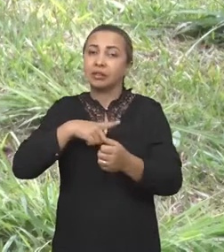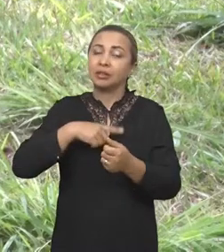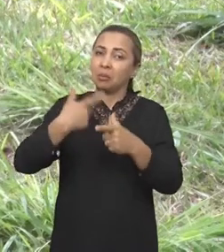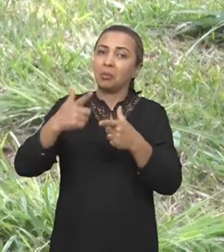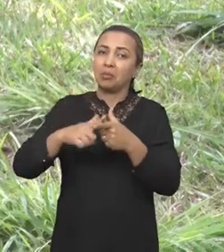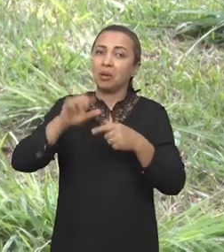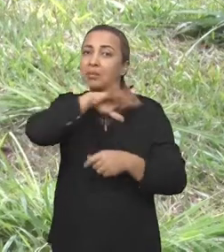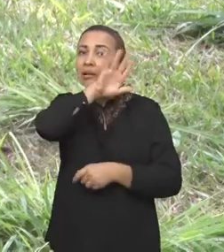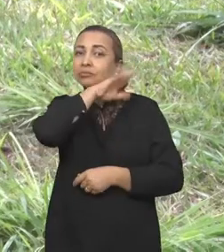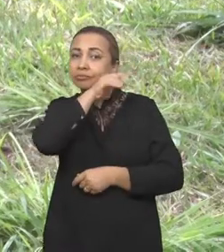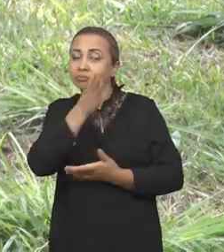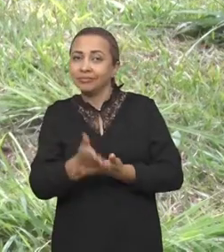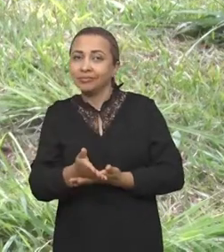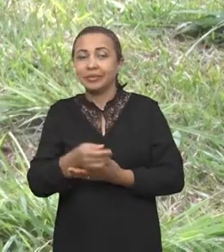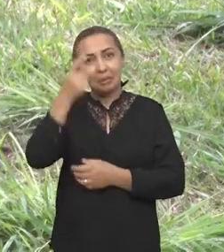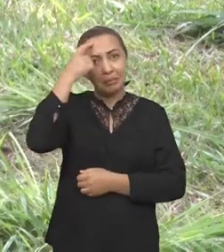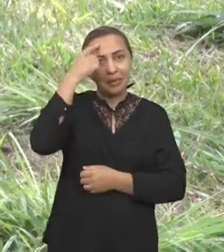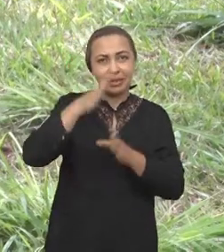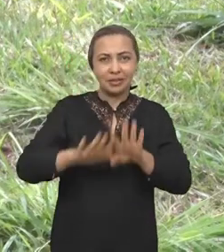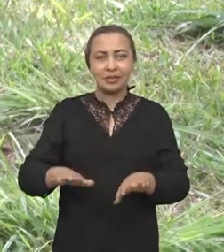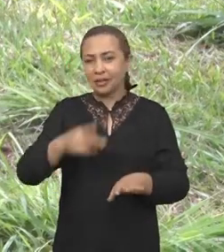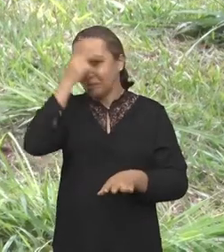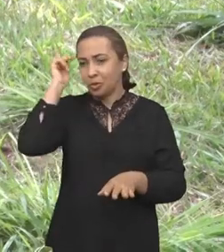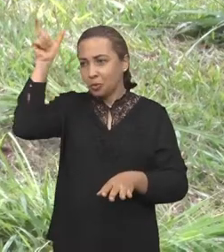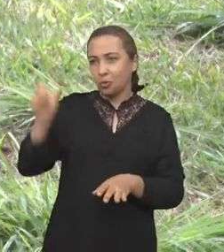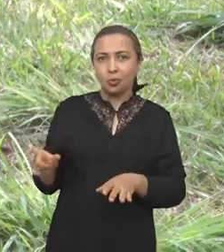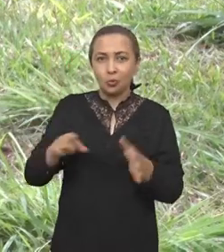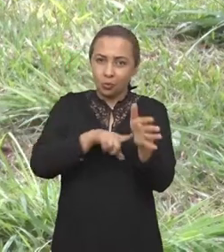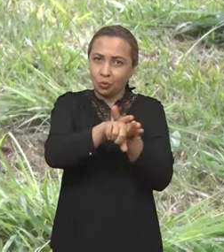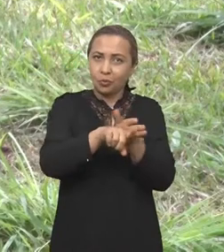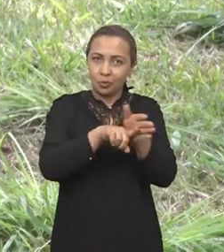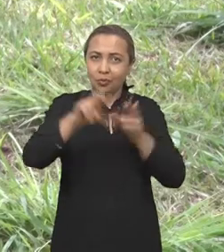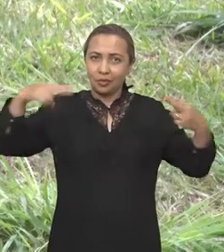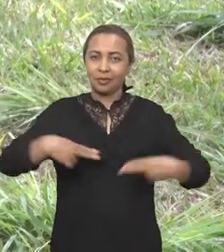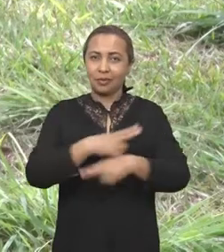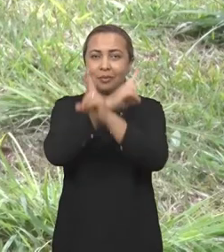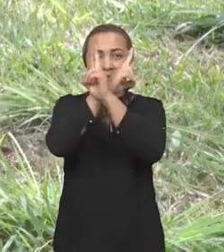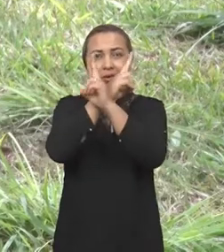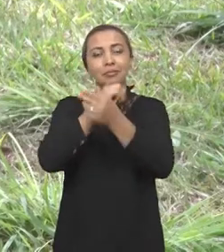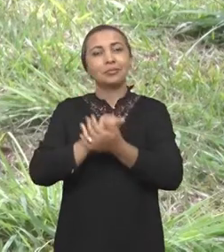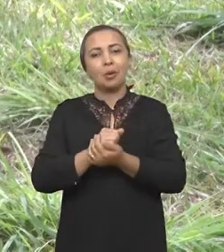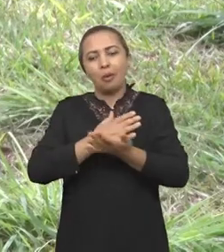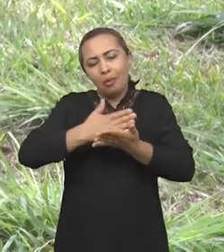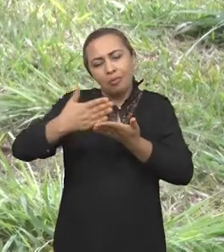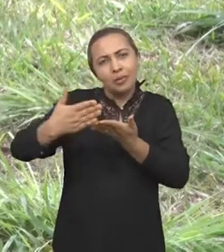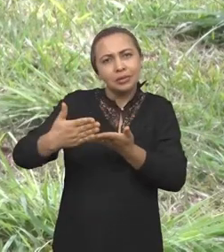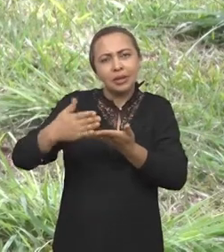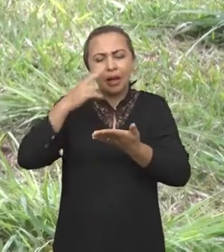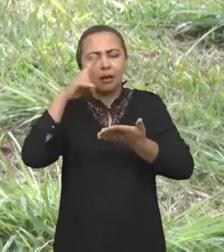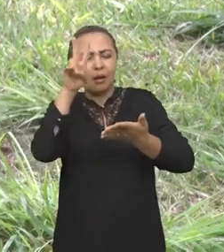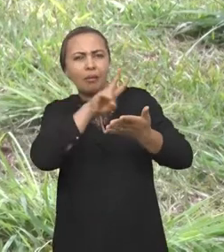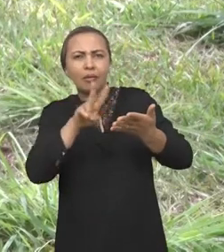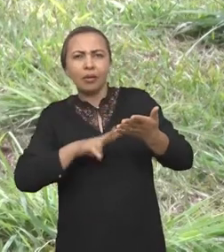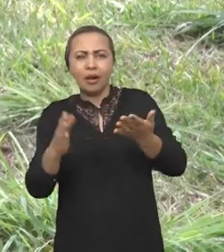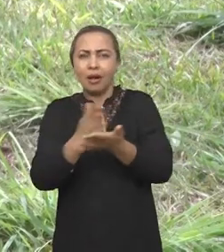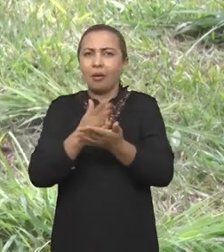produtividade animal. E foi pensando nisso que pesquisadores da Universidade Estadual do Sudoeste da Bahia passaram a analisar